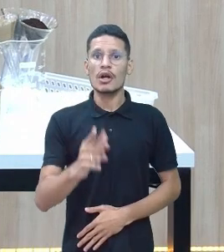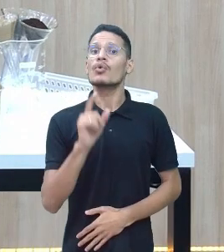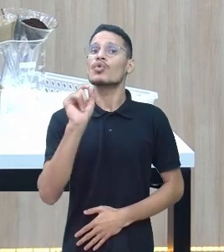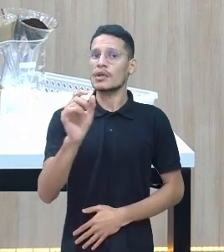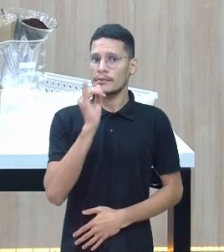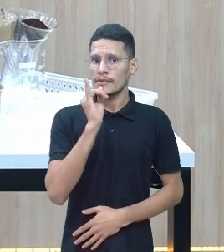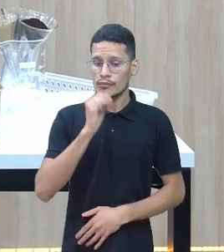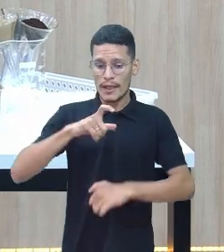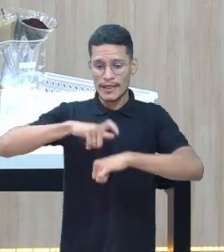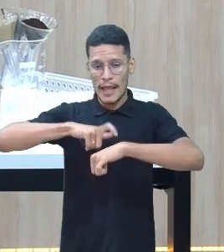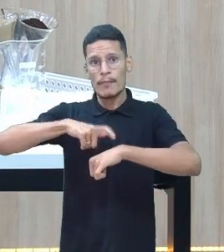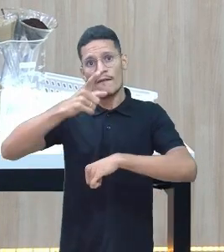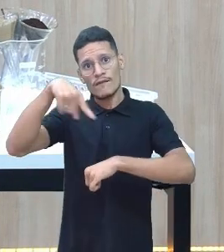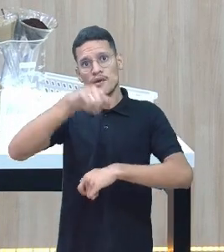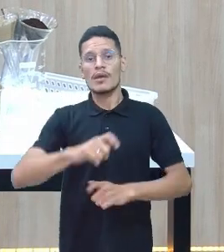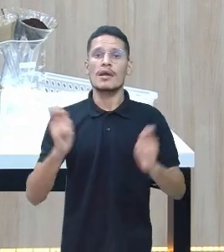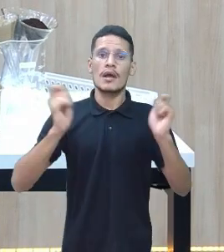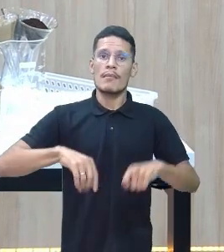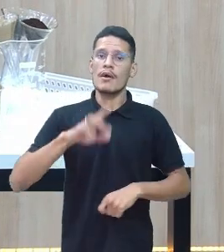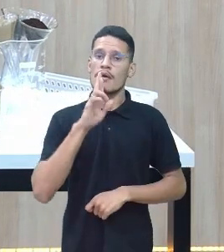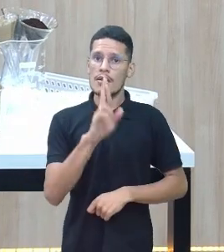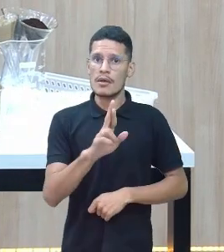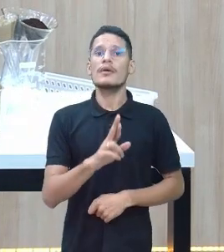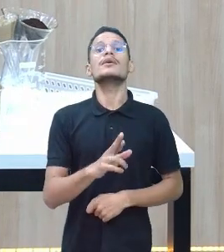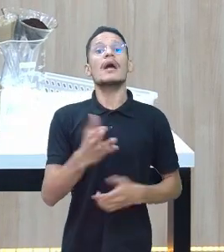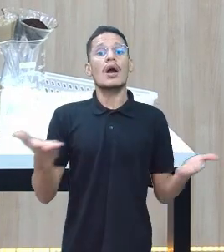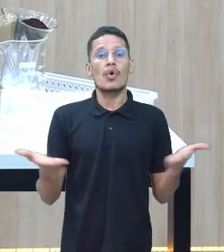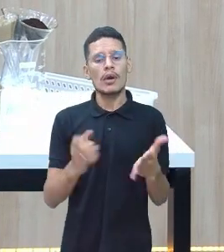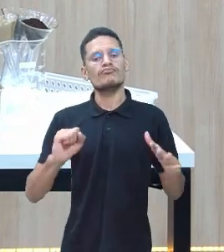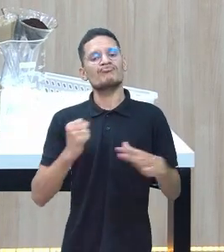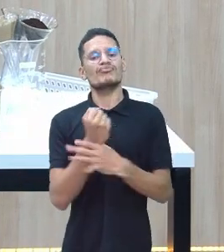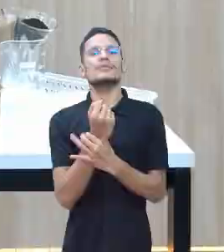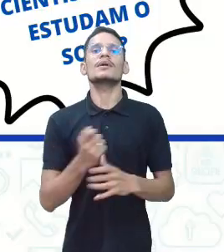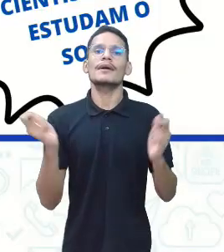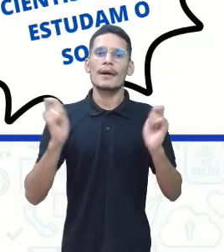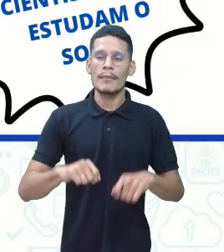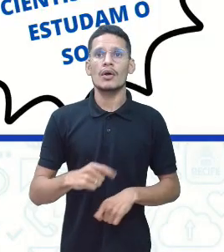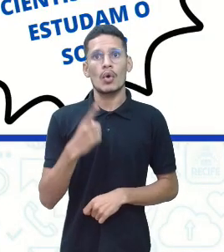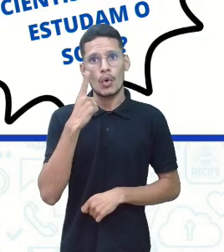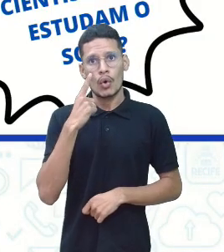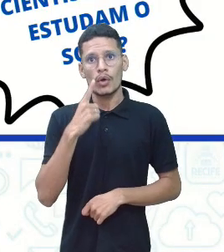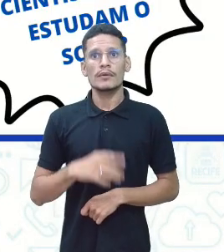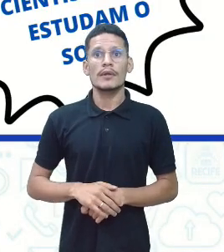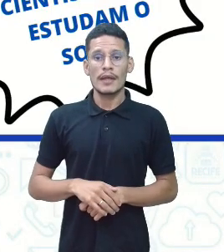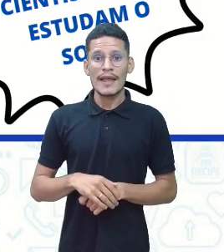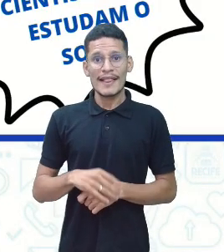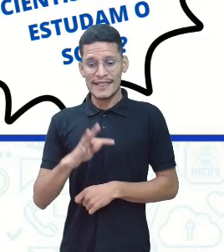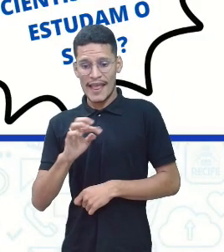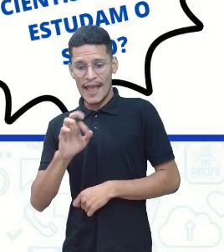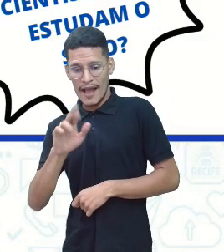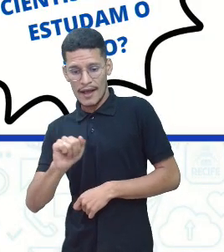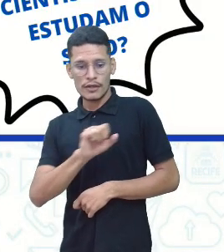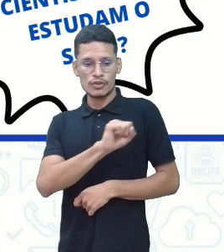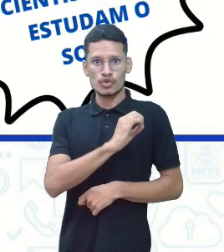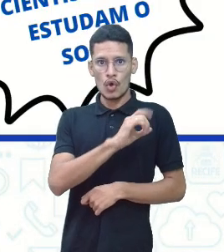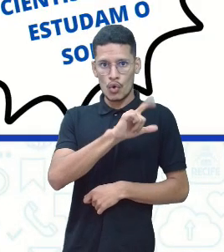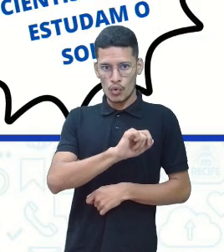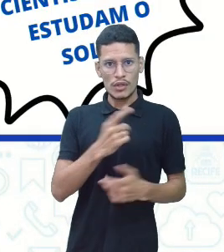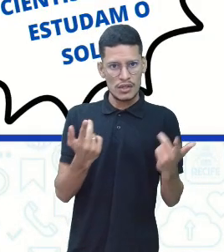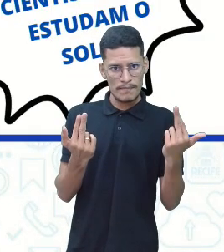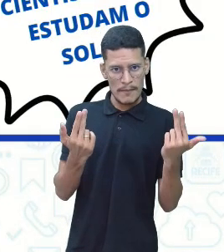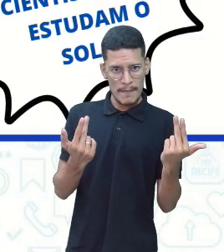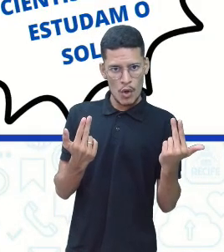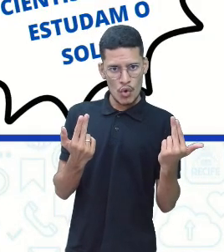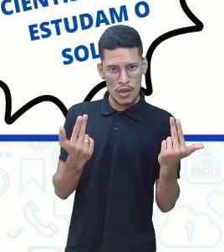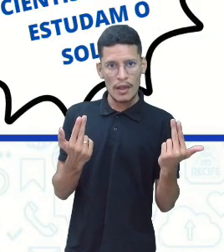tempo para que vocês respondam e agora respondam com segurança. Olha a primeira. Terra e solo é a mesma coisa? E aí eu vou